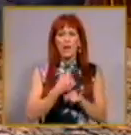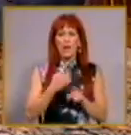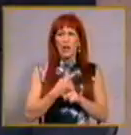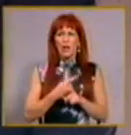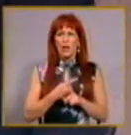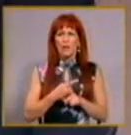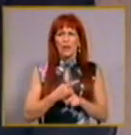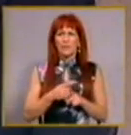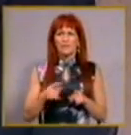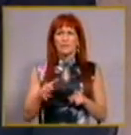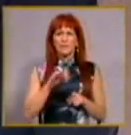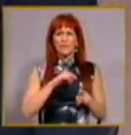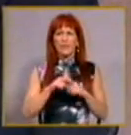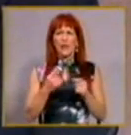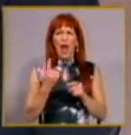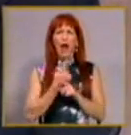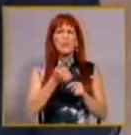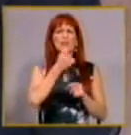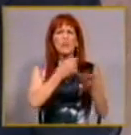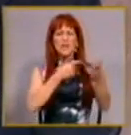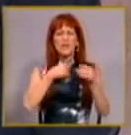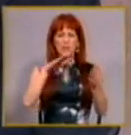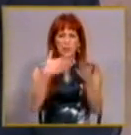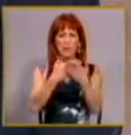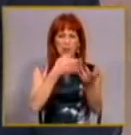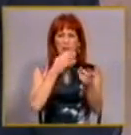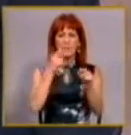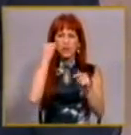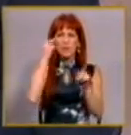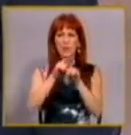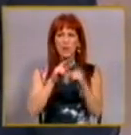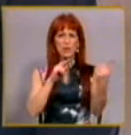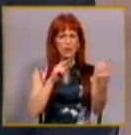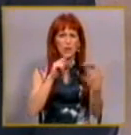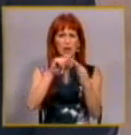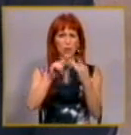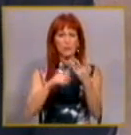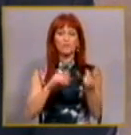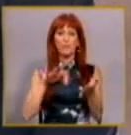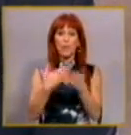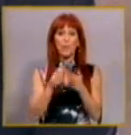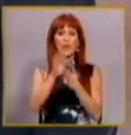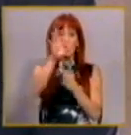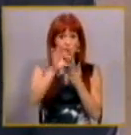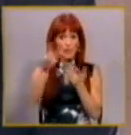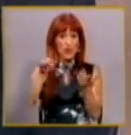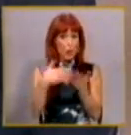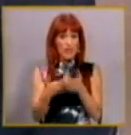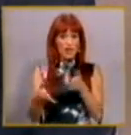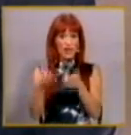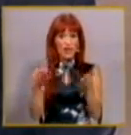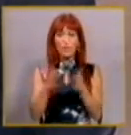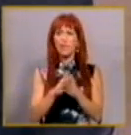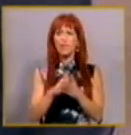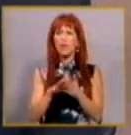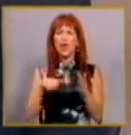Sr. Primeiro-Ministro teve a oportunidade de dizer que algumas destas medidas e propostas, que falaremos em particular sobre cada uma delas, se assim for... São propostas avulsas e não são uma estratégia. Além de serem